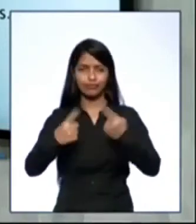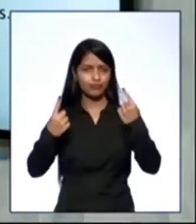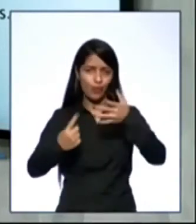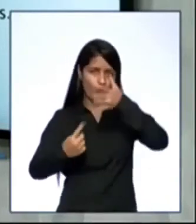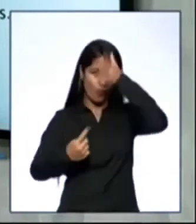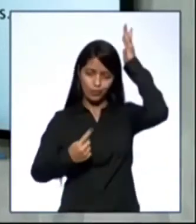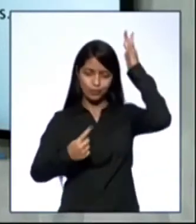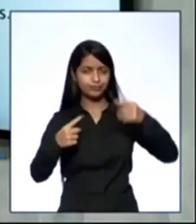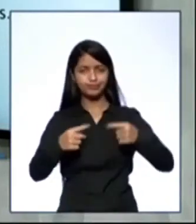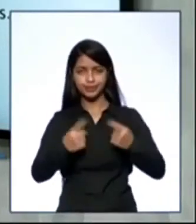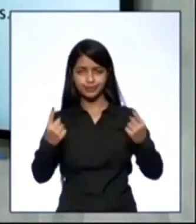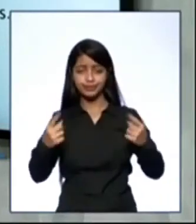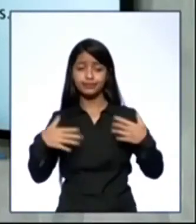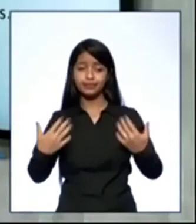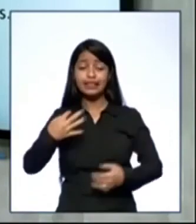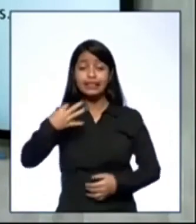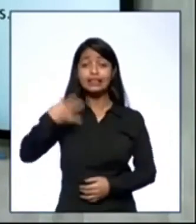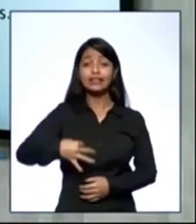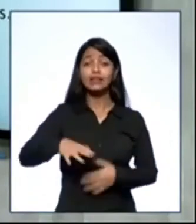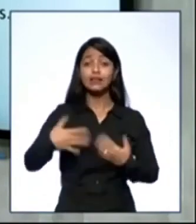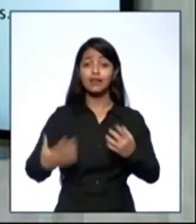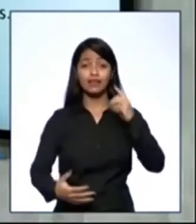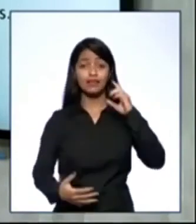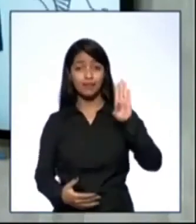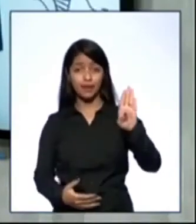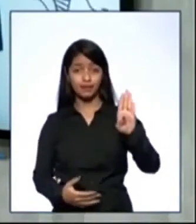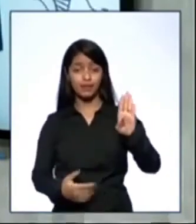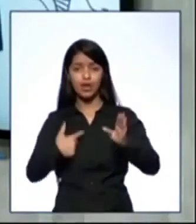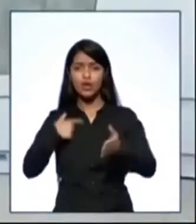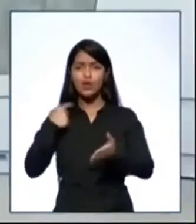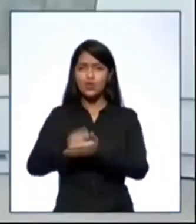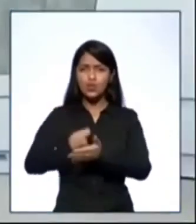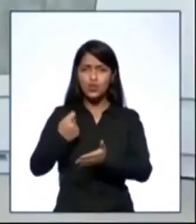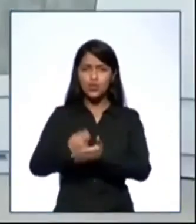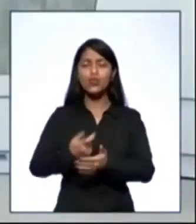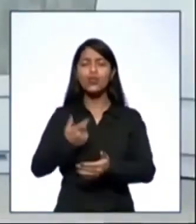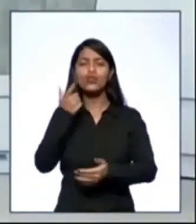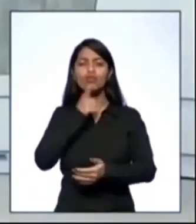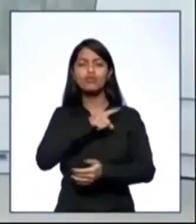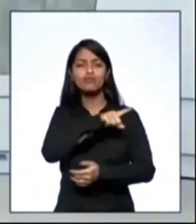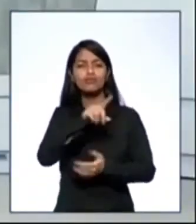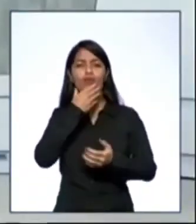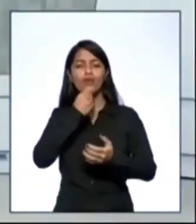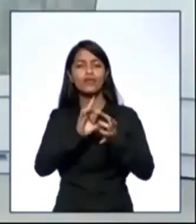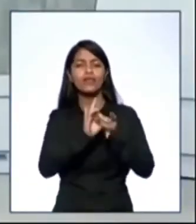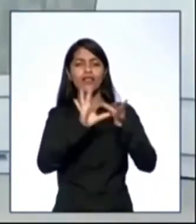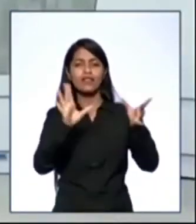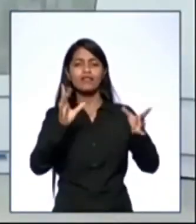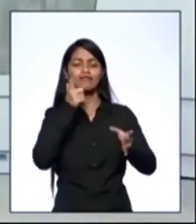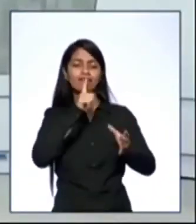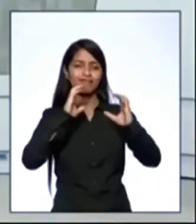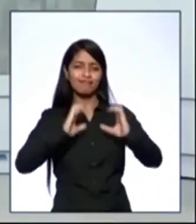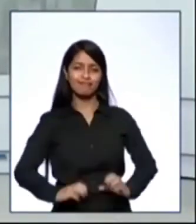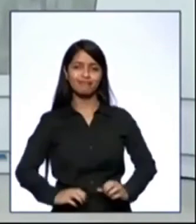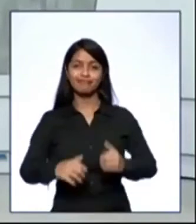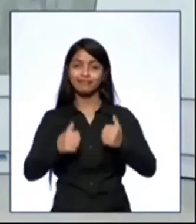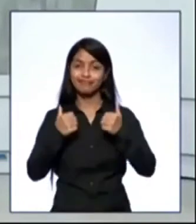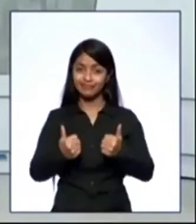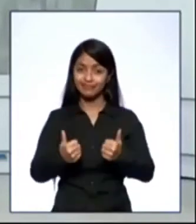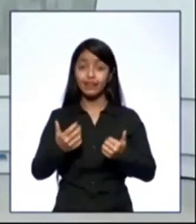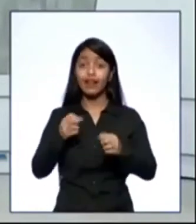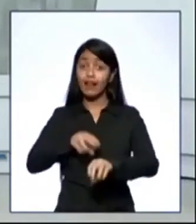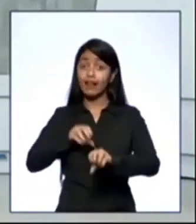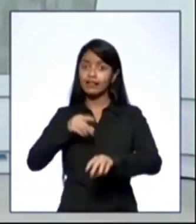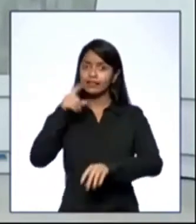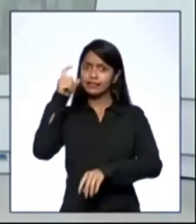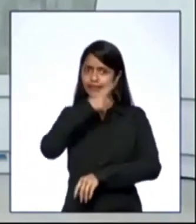Beleza? As lutas deram cidadania aos homens livres. Gente, é com isso que eu me encerro, tá? Aula difícil, né?